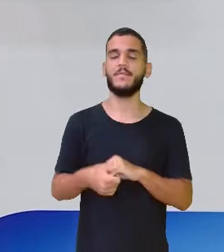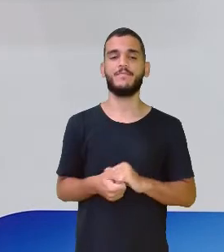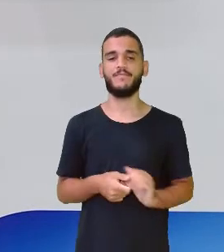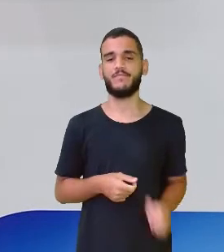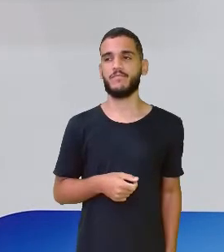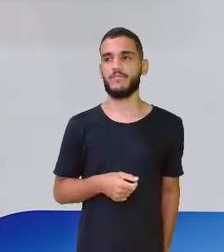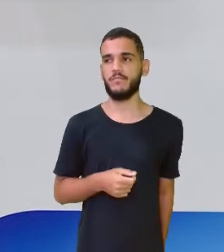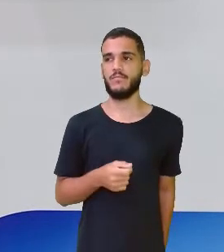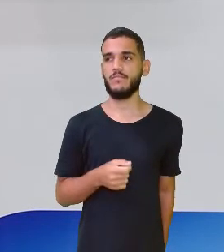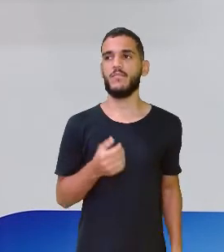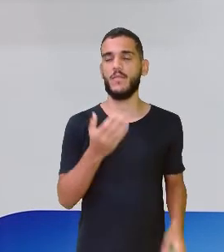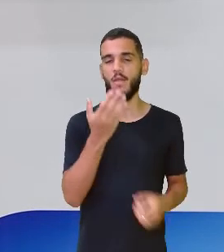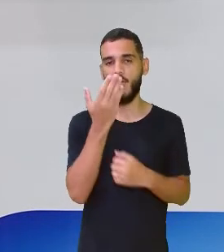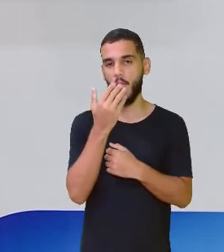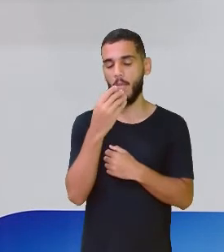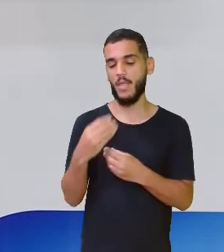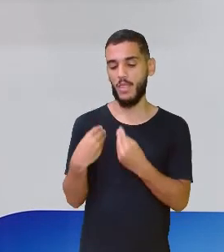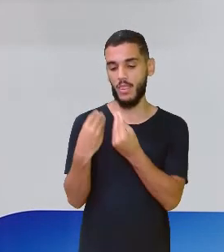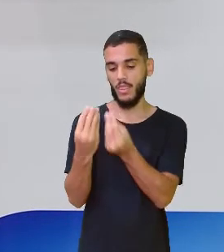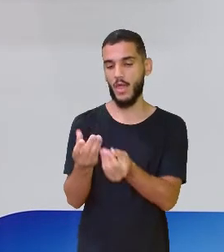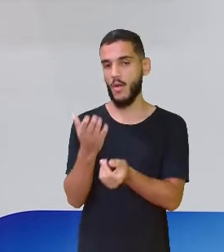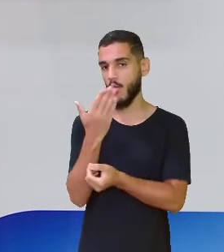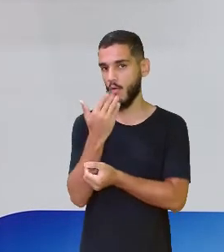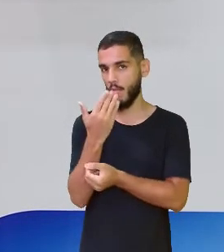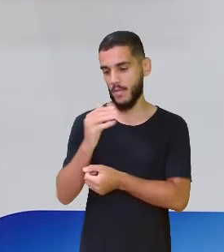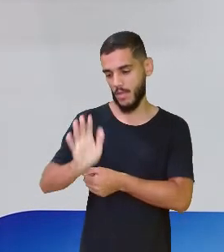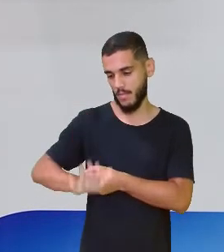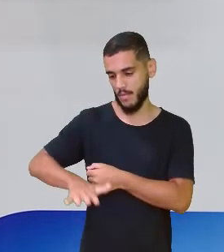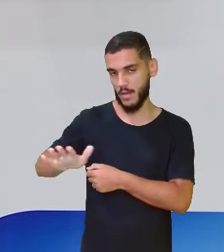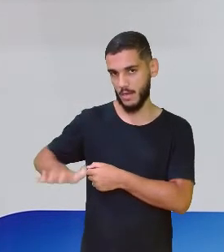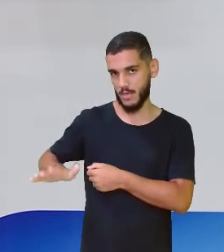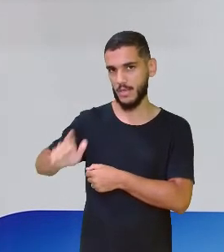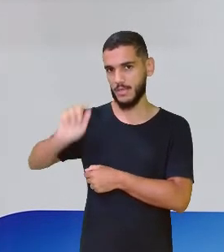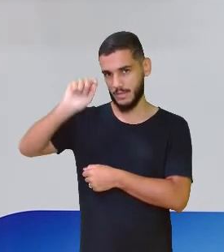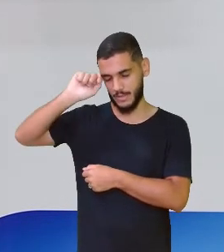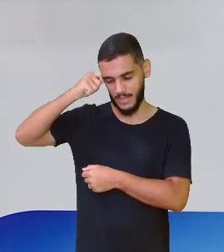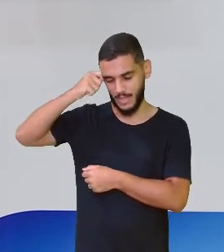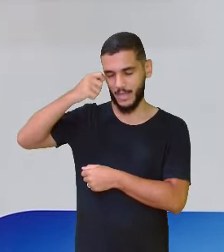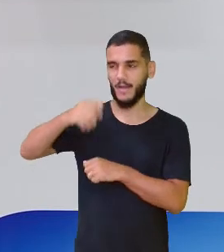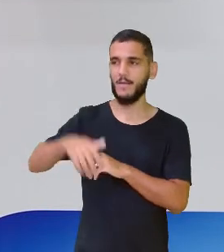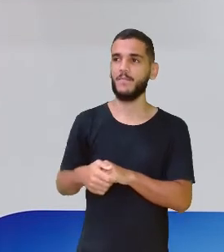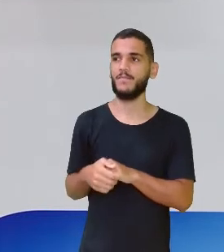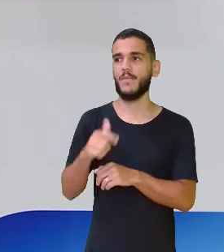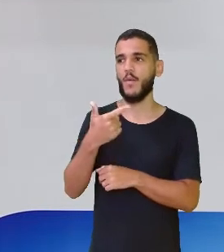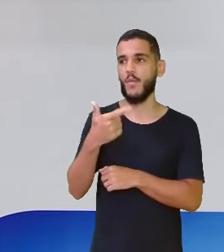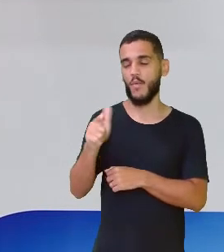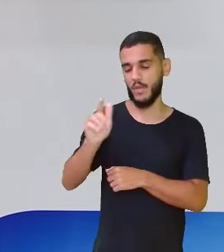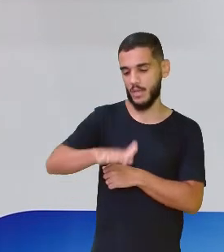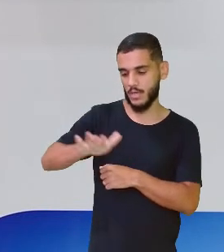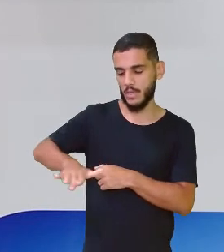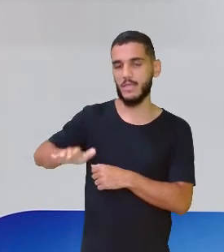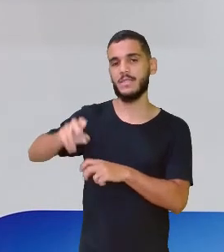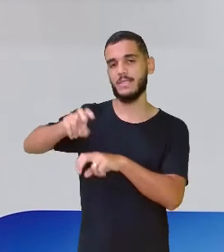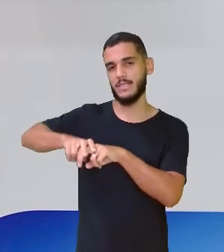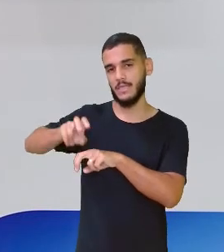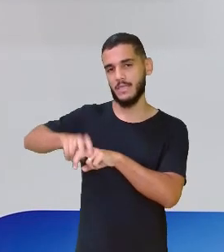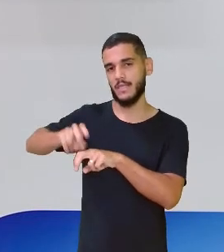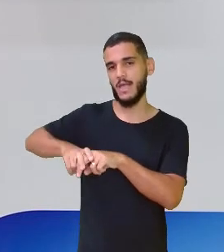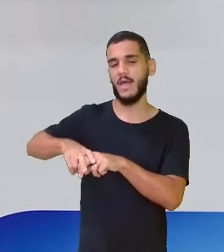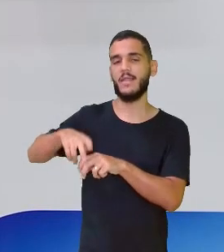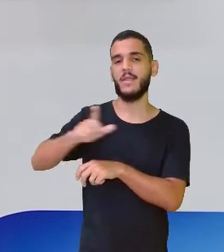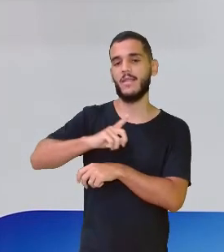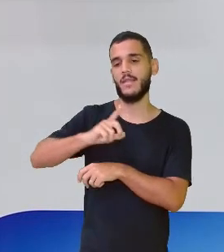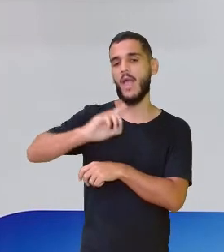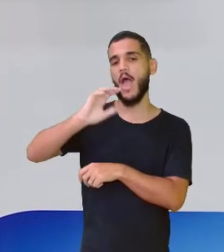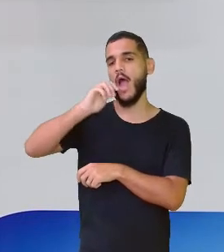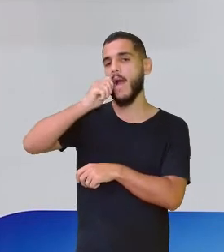se alimentando e dando comida para uma criança negra. Outra criança aqui sentada, ó, também já com um pedacinho